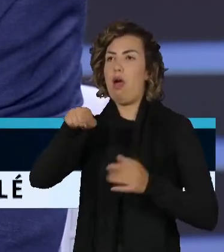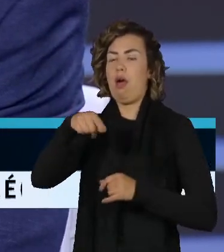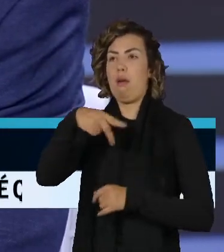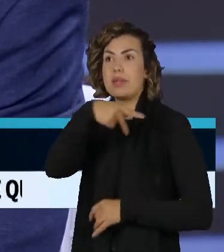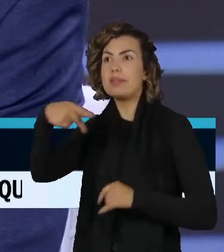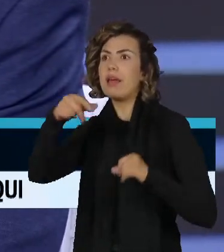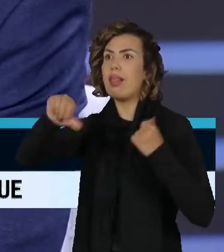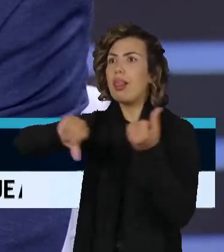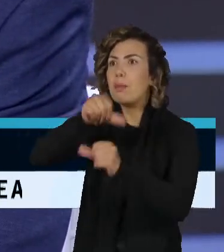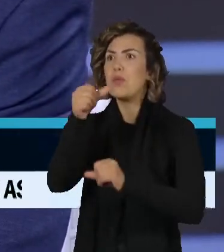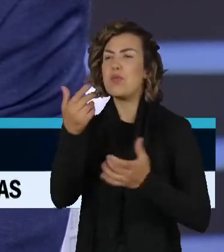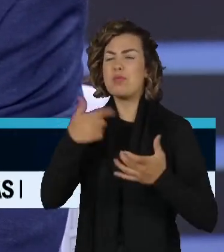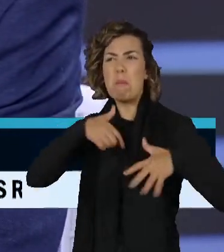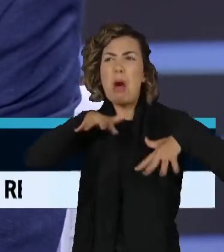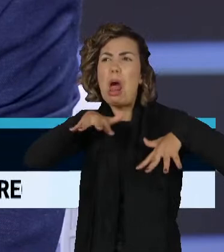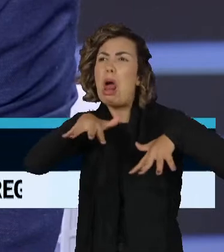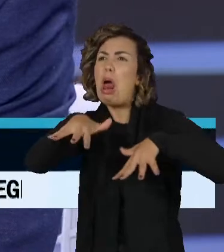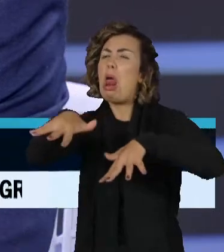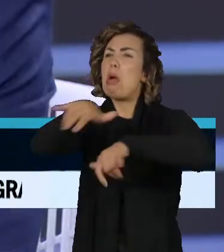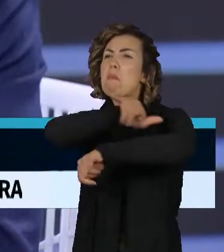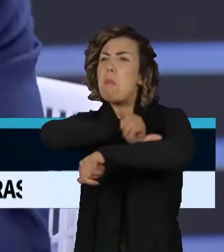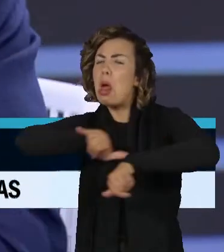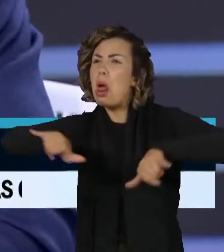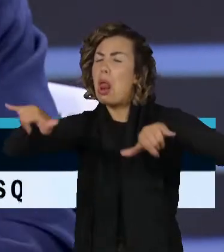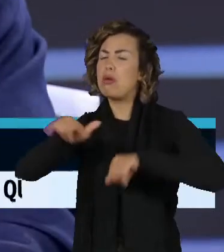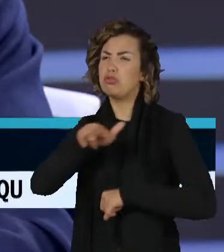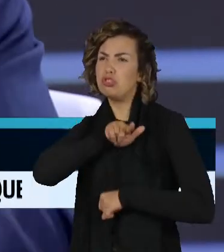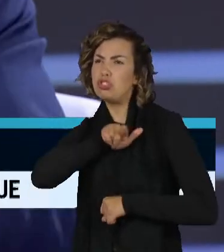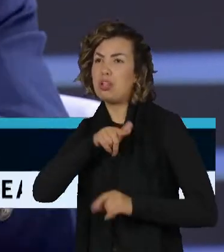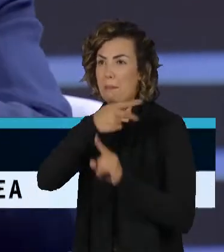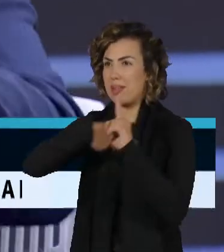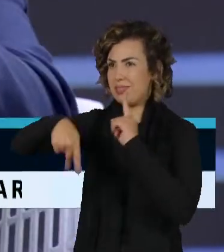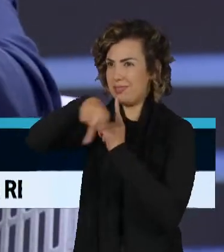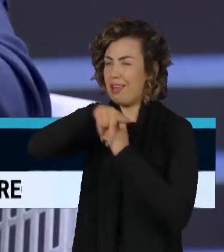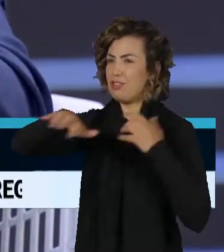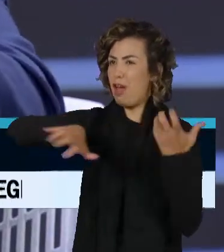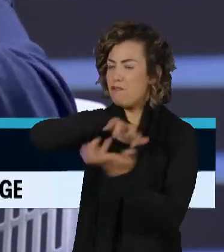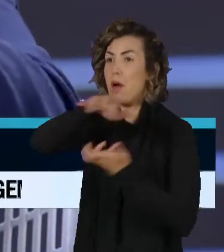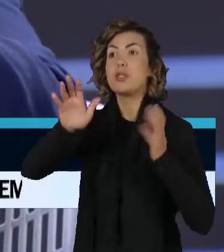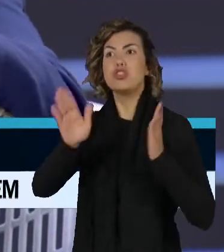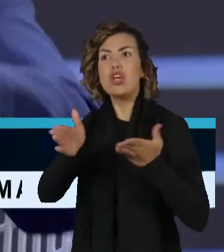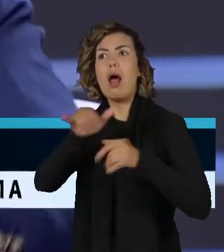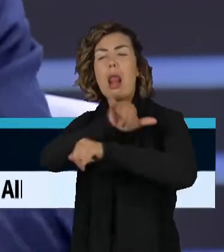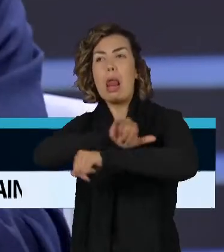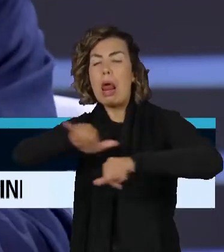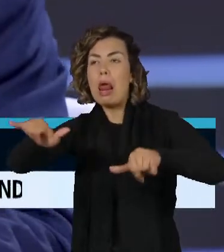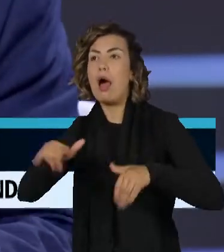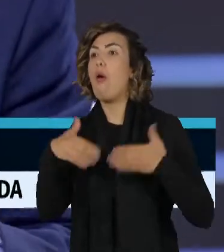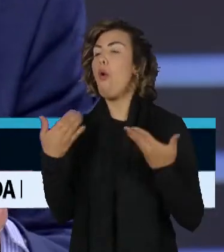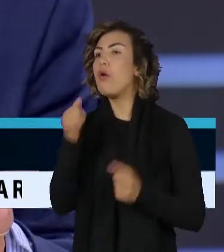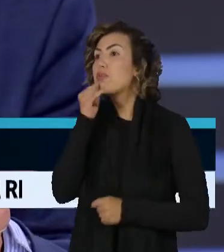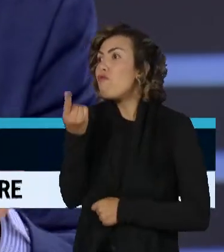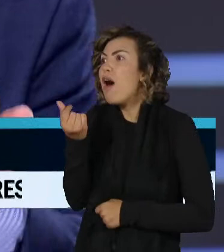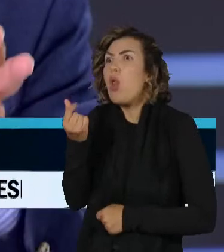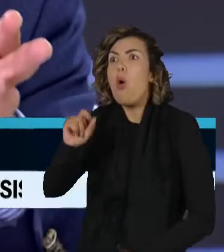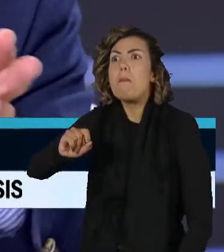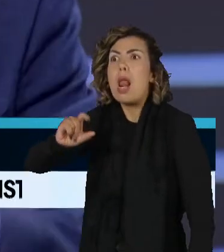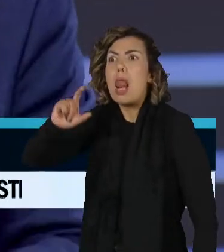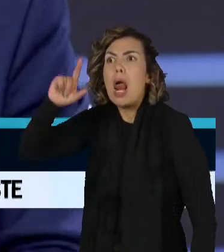mencionamos, nesse episódio, na questão anterior de uma taxação para